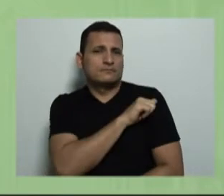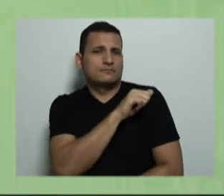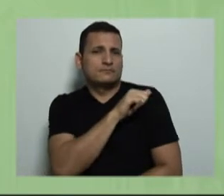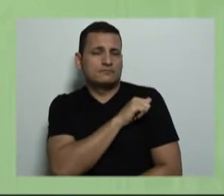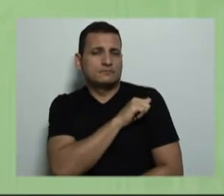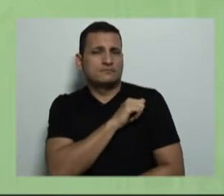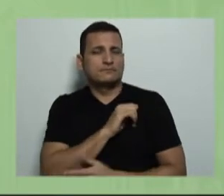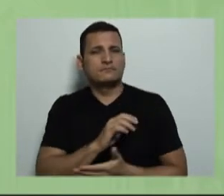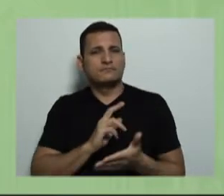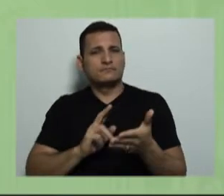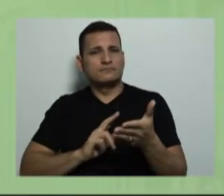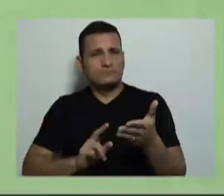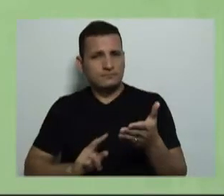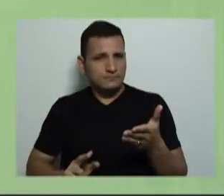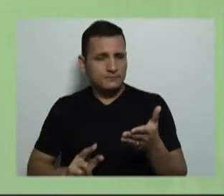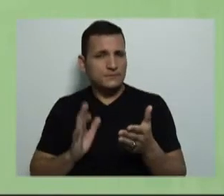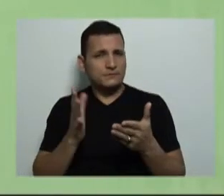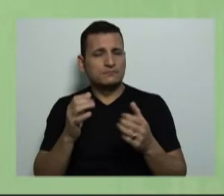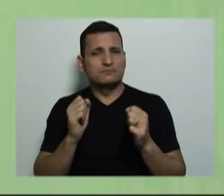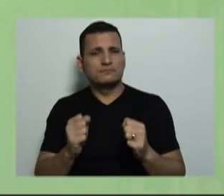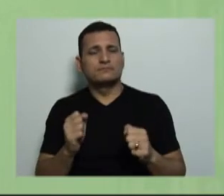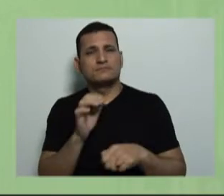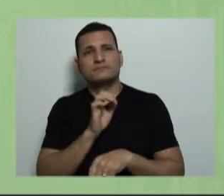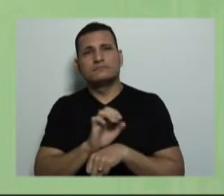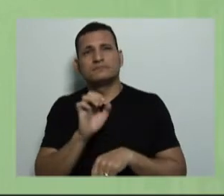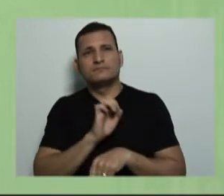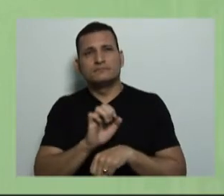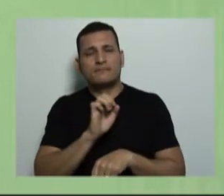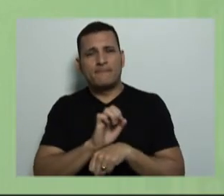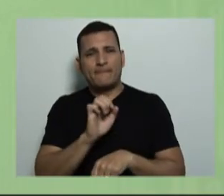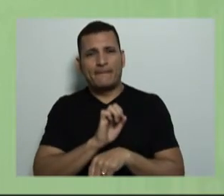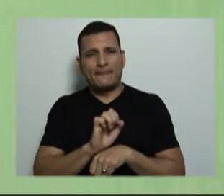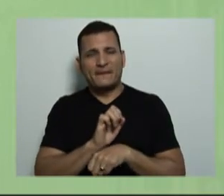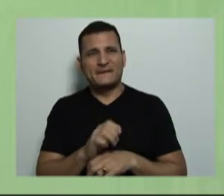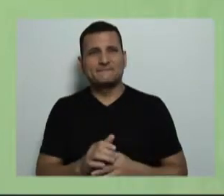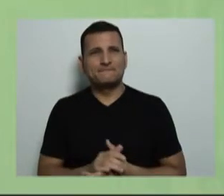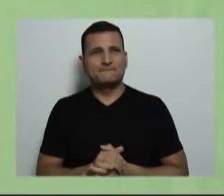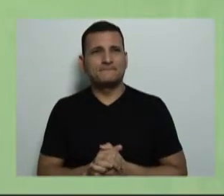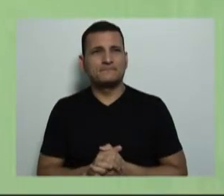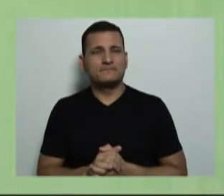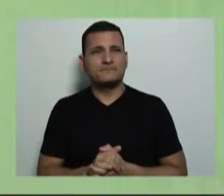estagiar, observando os prazos estabelecidos neste regulamento.